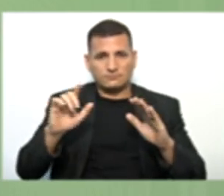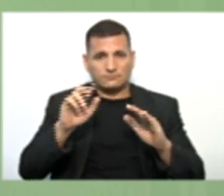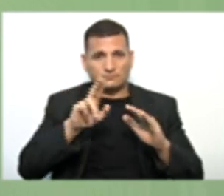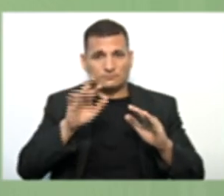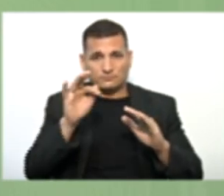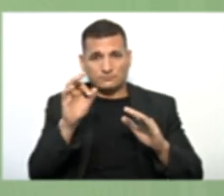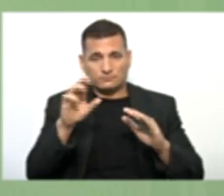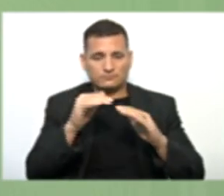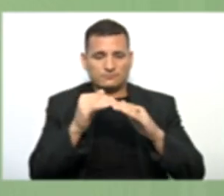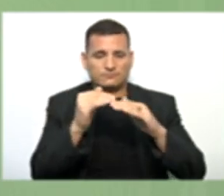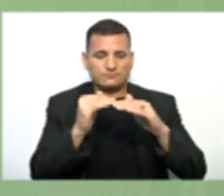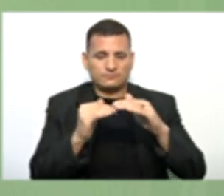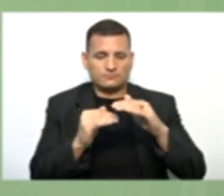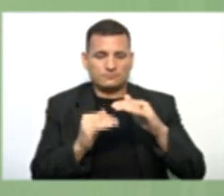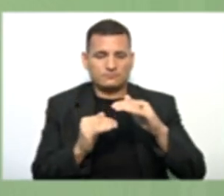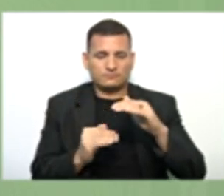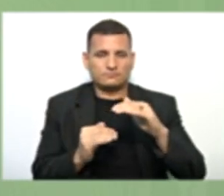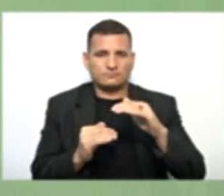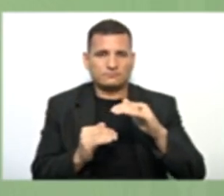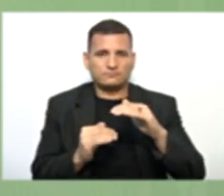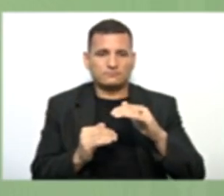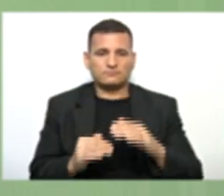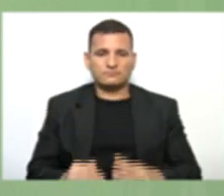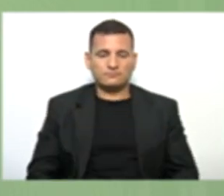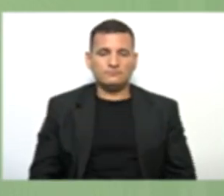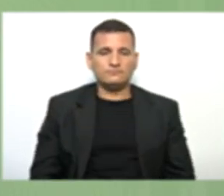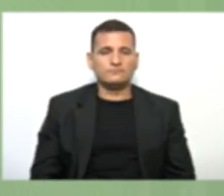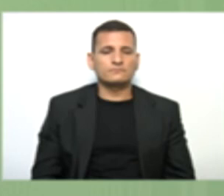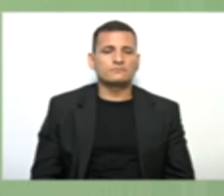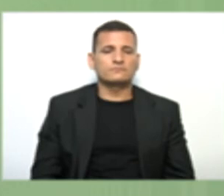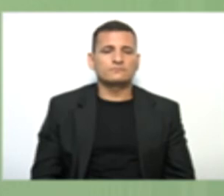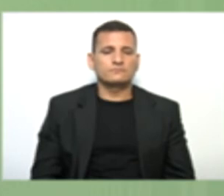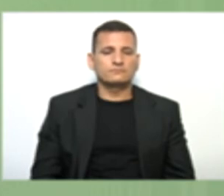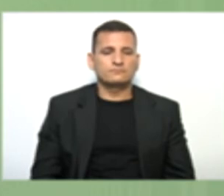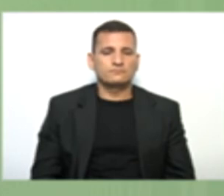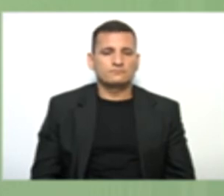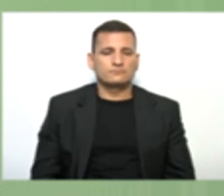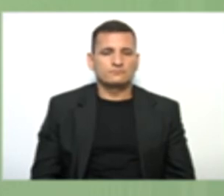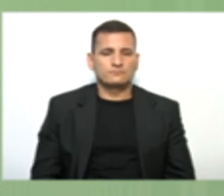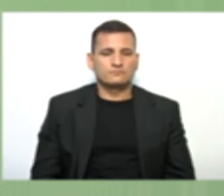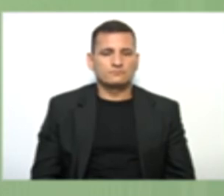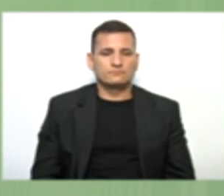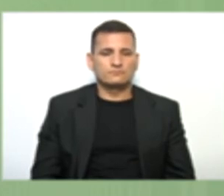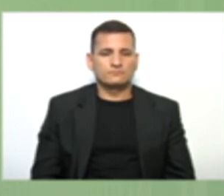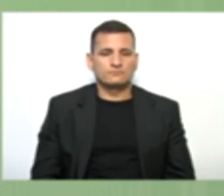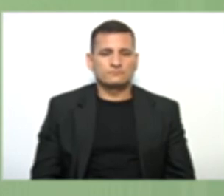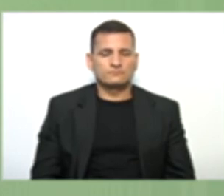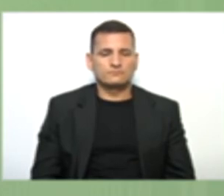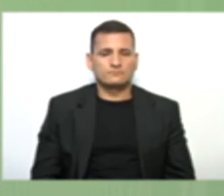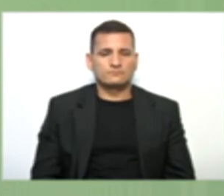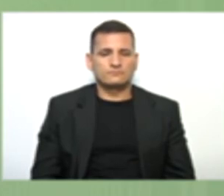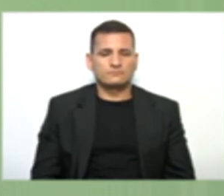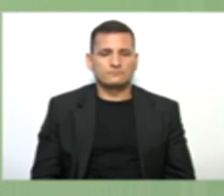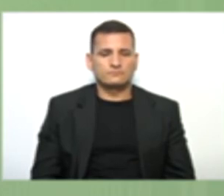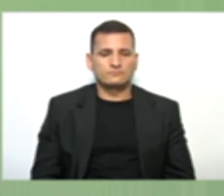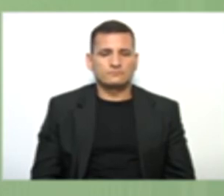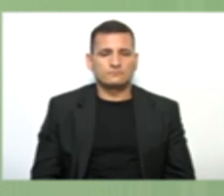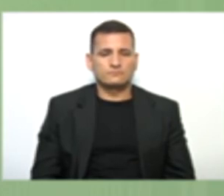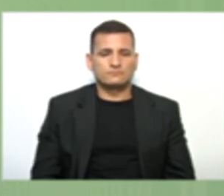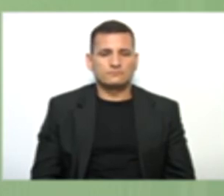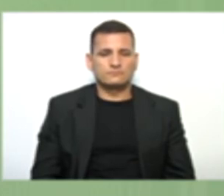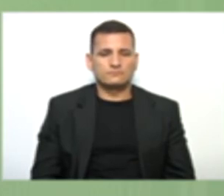todos os 3 itens dessa lista, tá bom? Vamos continuar para que a gente possa entender de forma um pouco